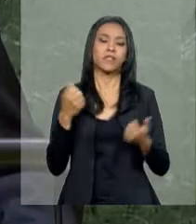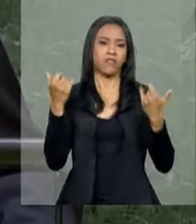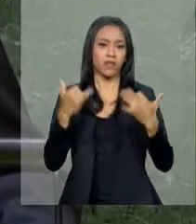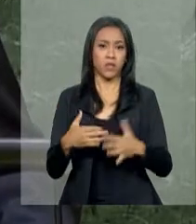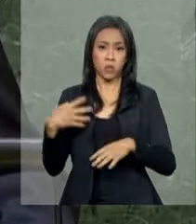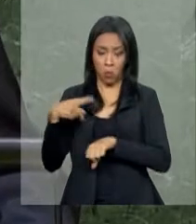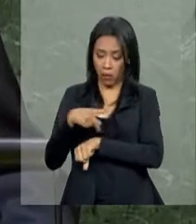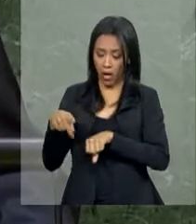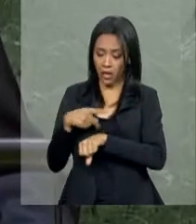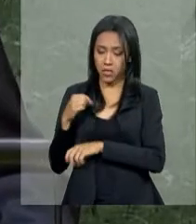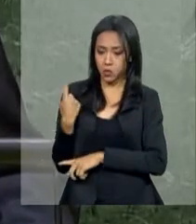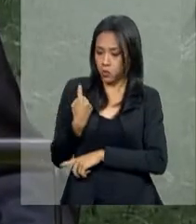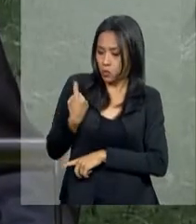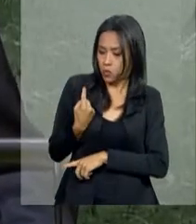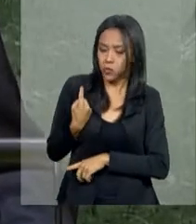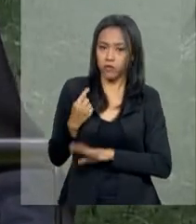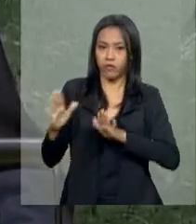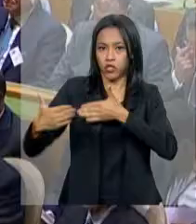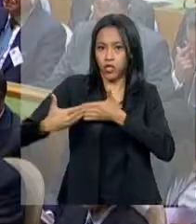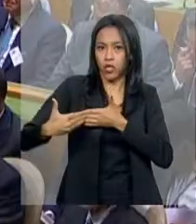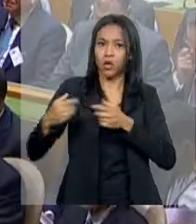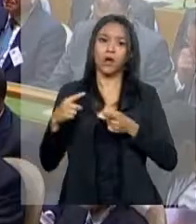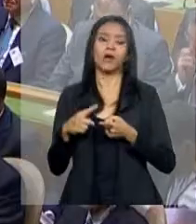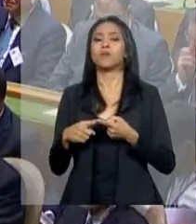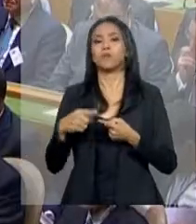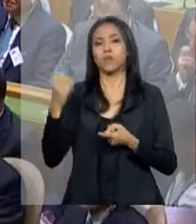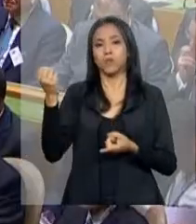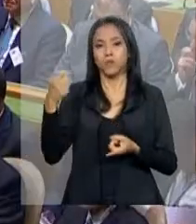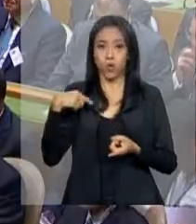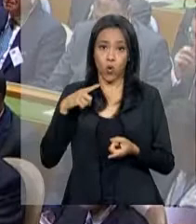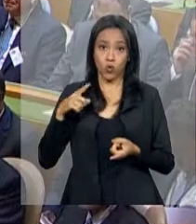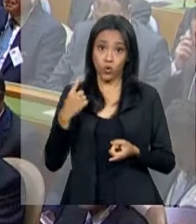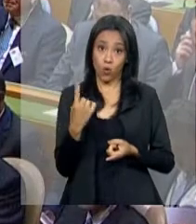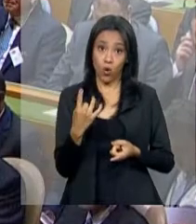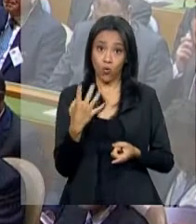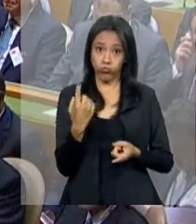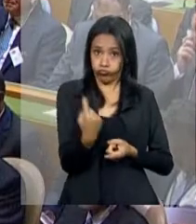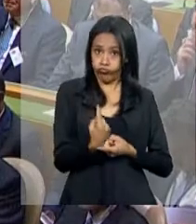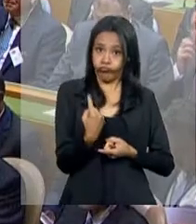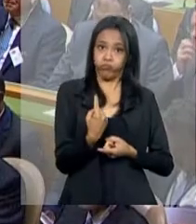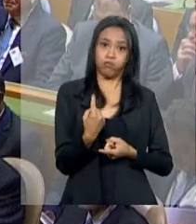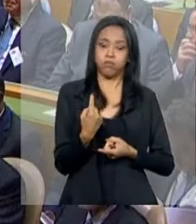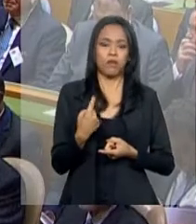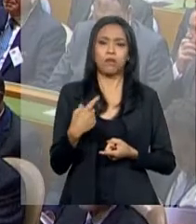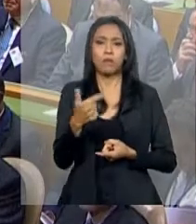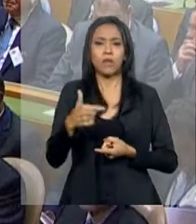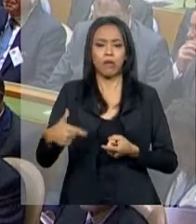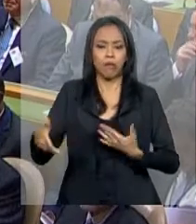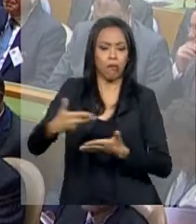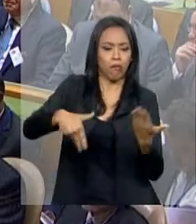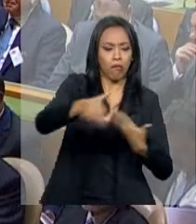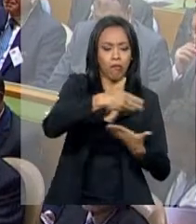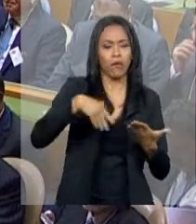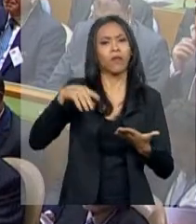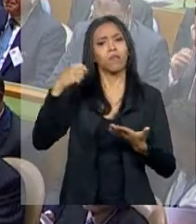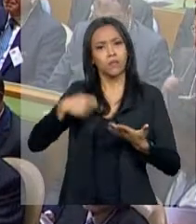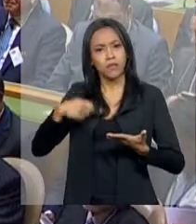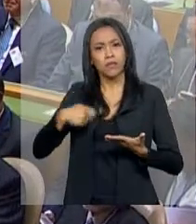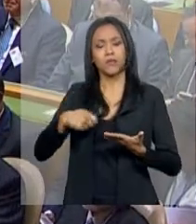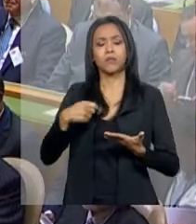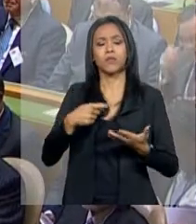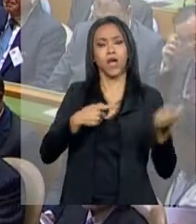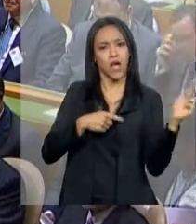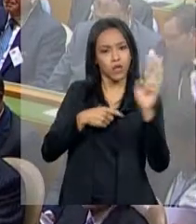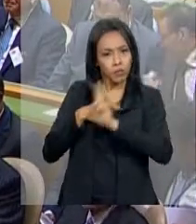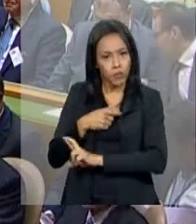Isolacionismo, intolerância, unilateralismo. A cada uma dessas tendências, temos que responder